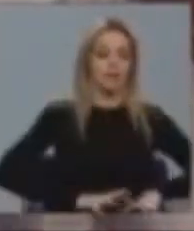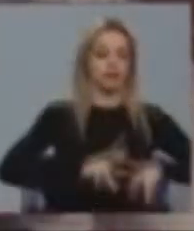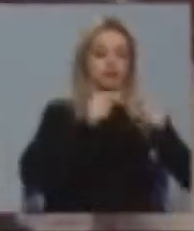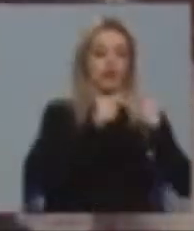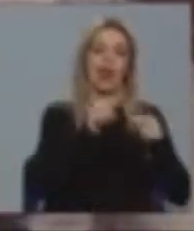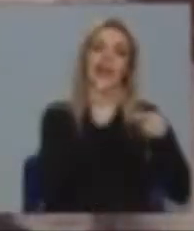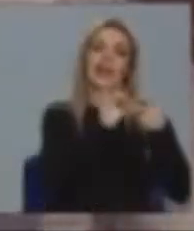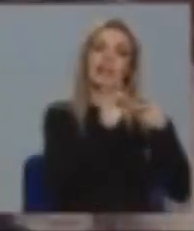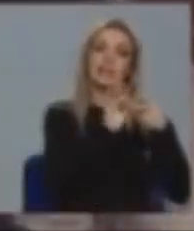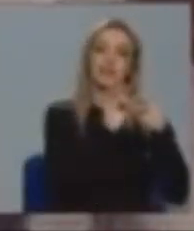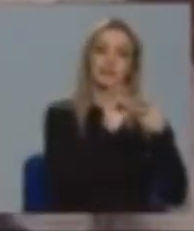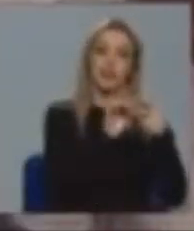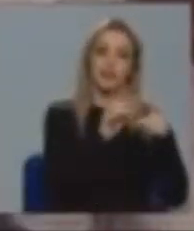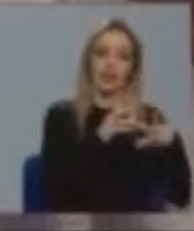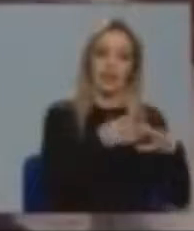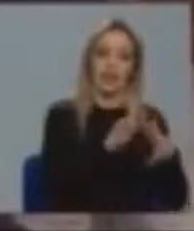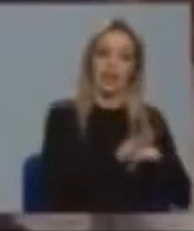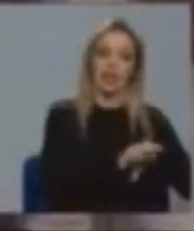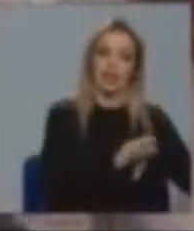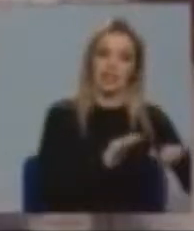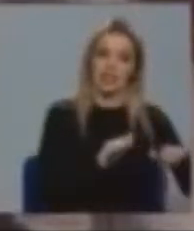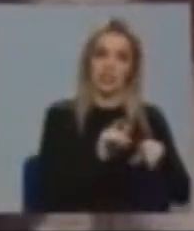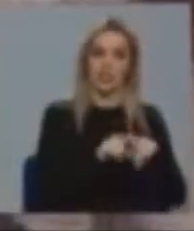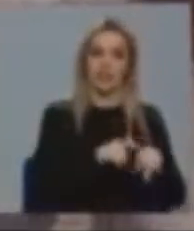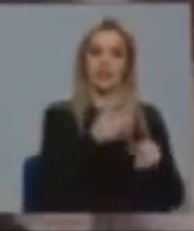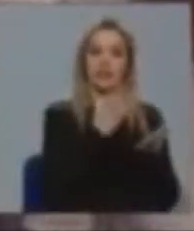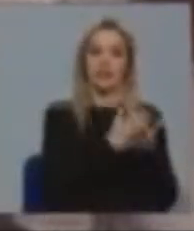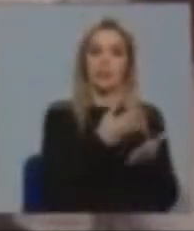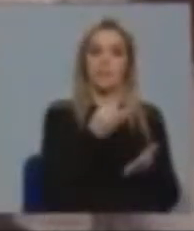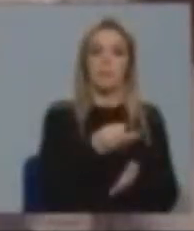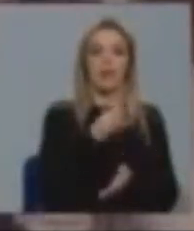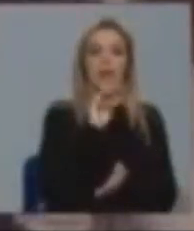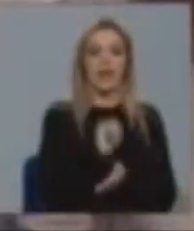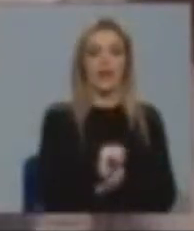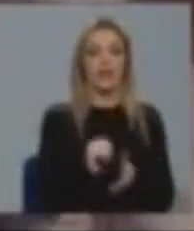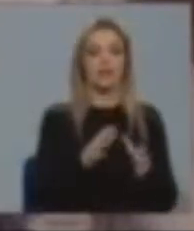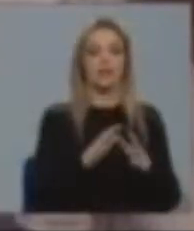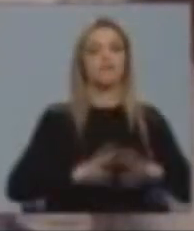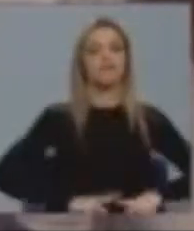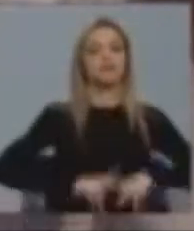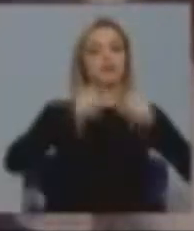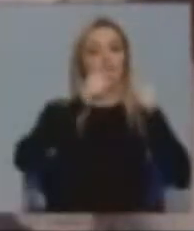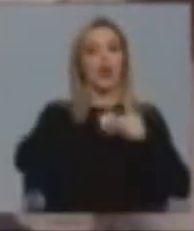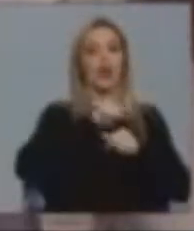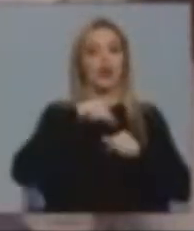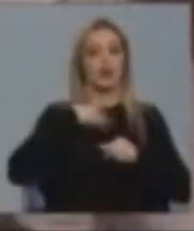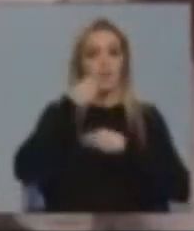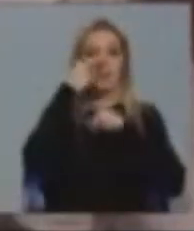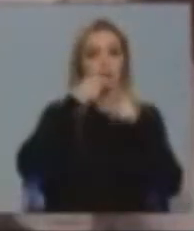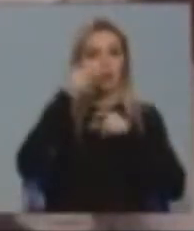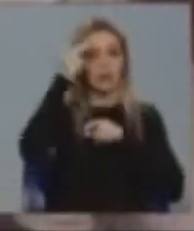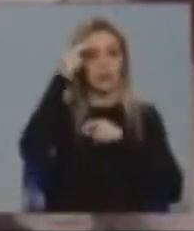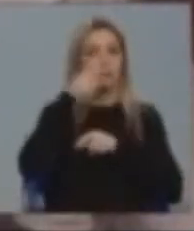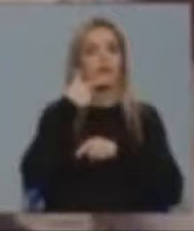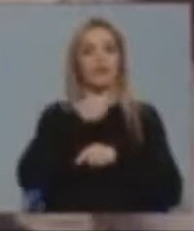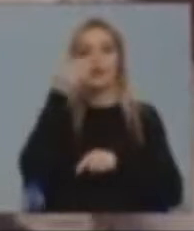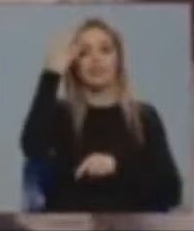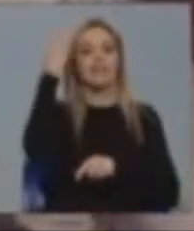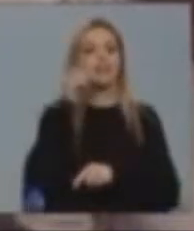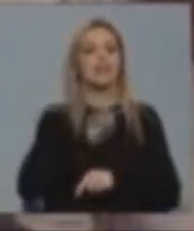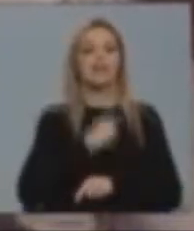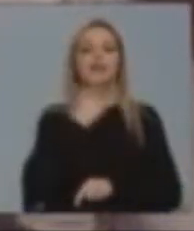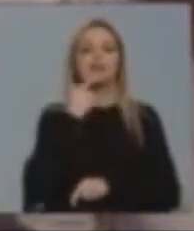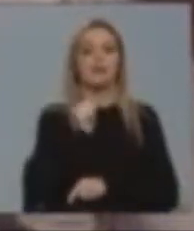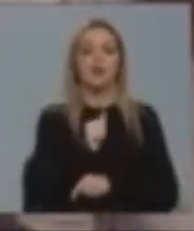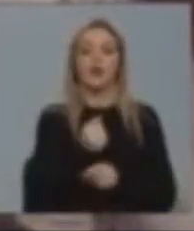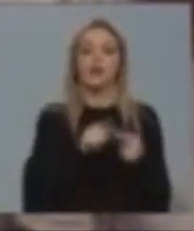particular, uma esquerda protagonizada pelo Partido Socialista da Madeira. E nós, socialistas, não podemos esquecer isso, não podemos